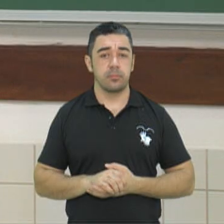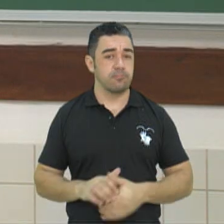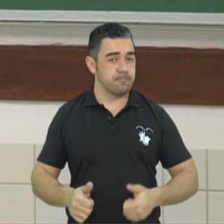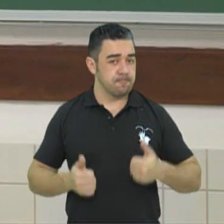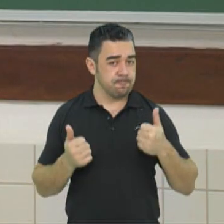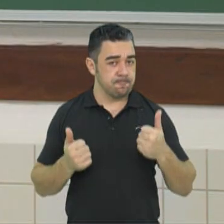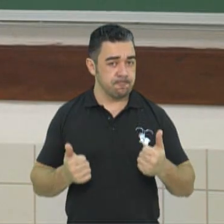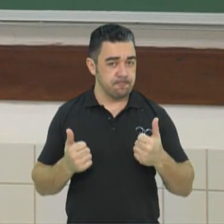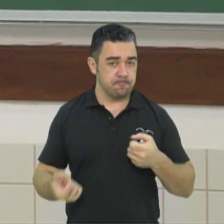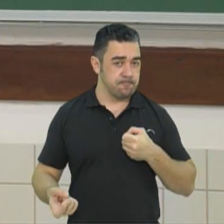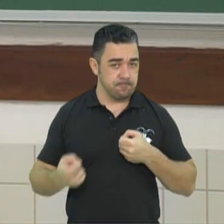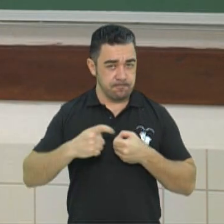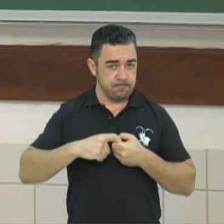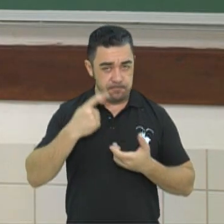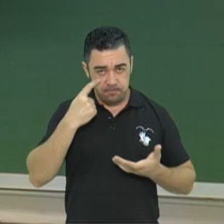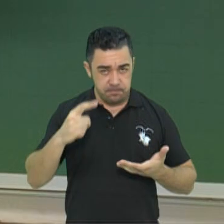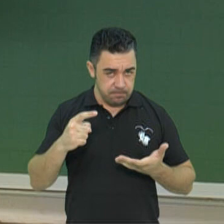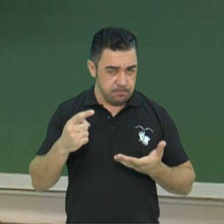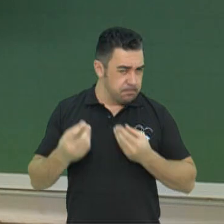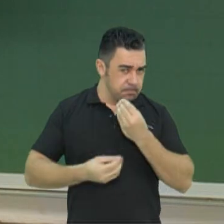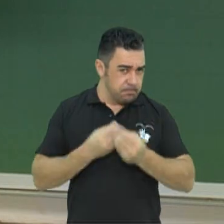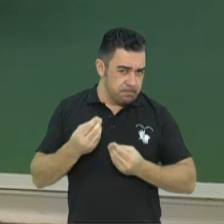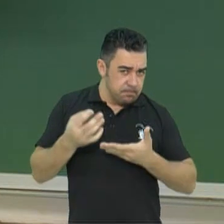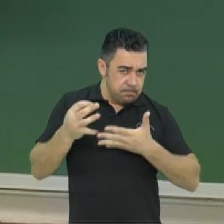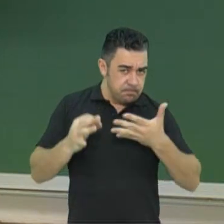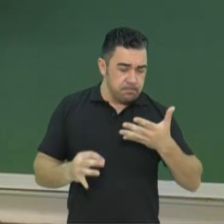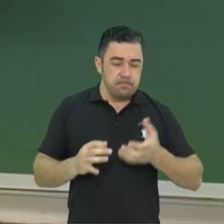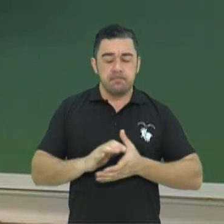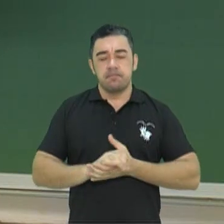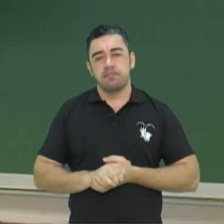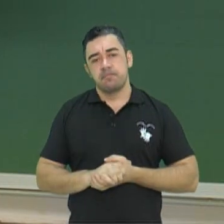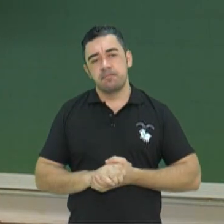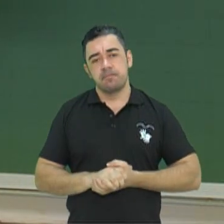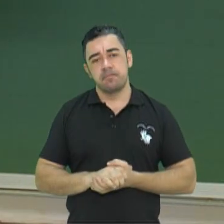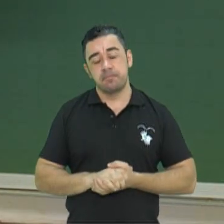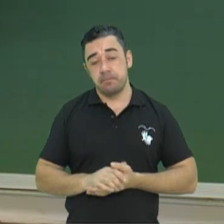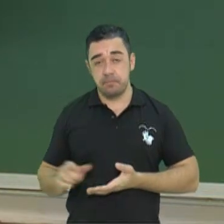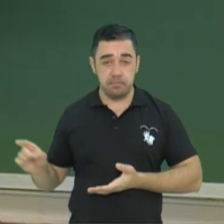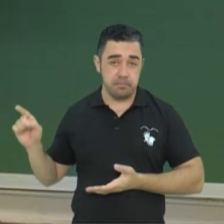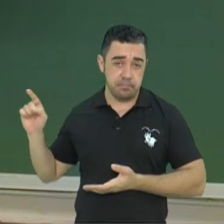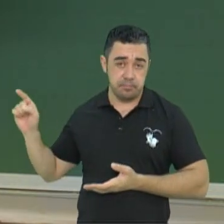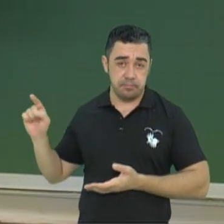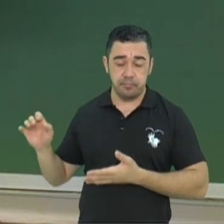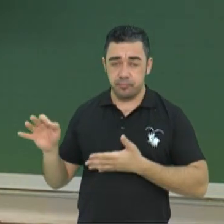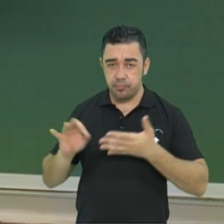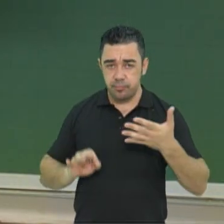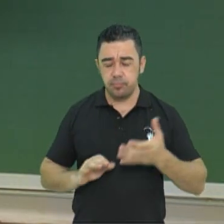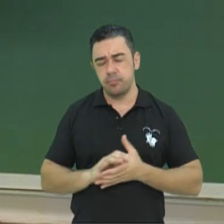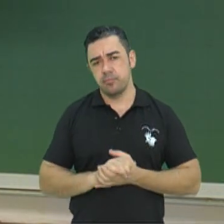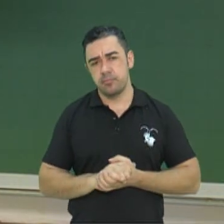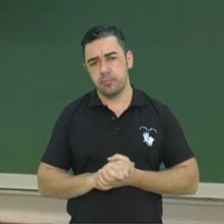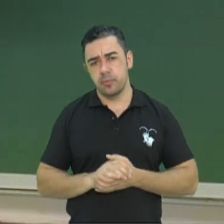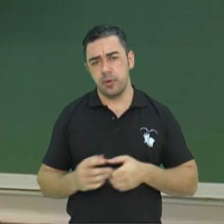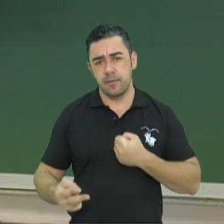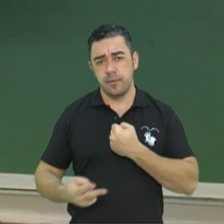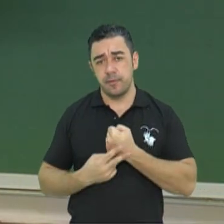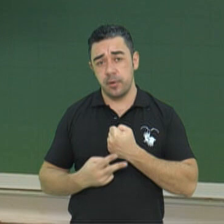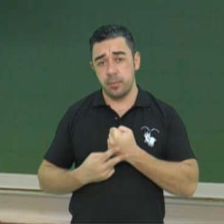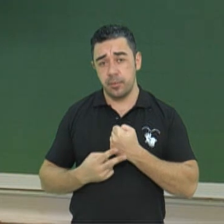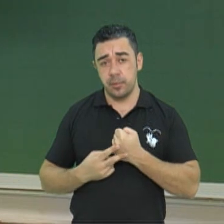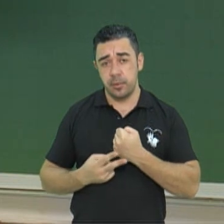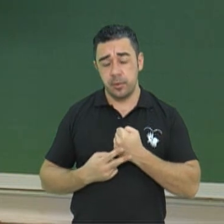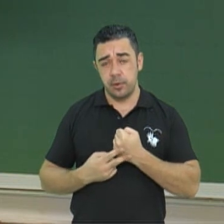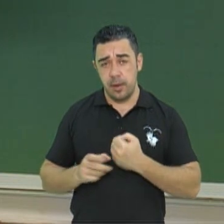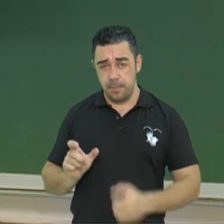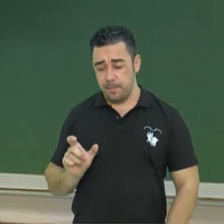Beleza, pessoal? Voltamos. Vamos lá? Vamos conferir? Então, a correção aqui. Então, o verbo, na